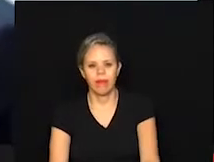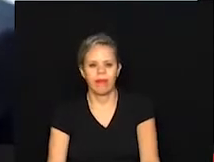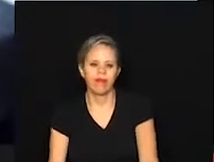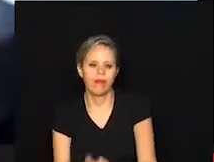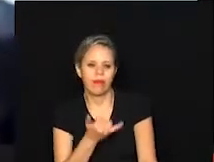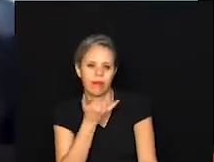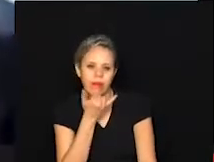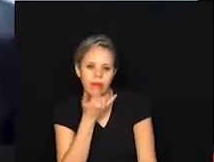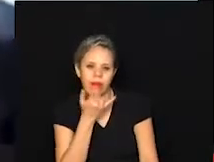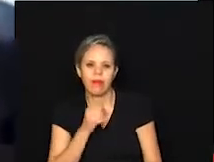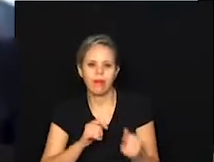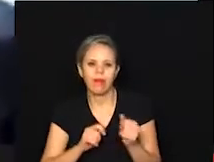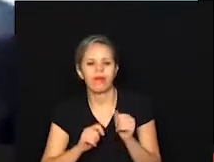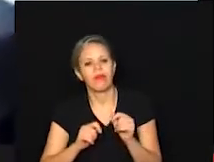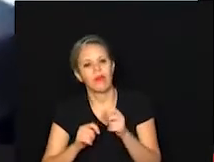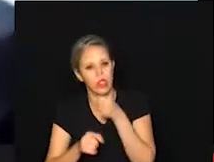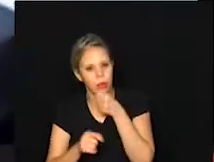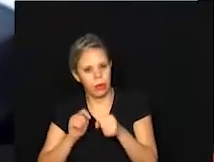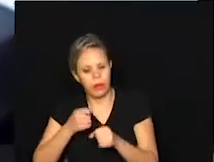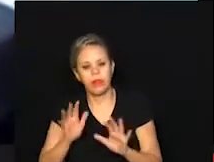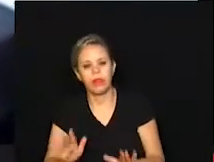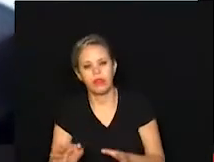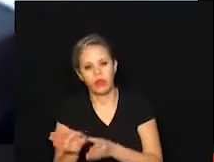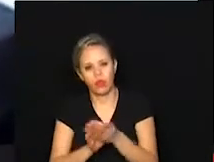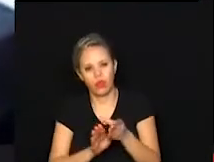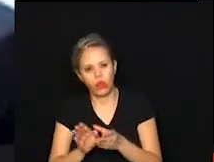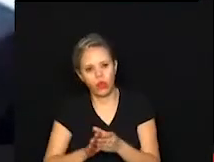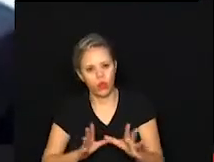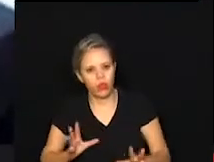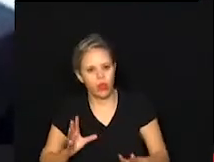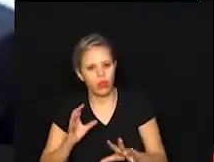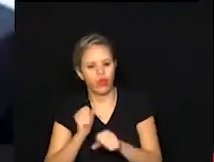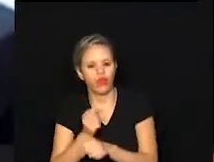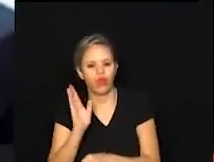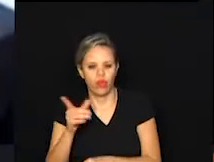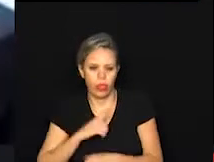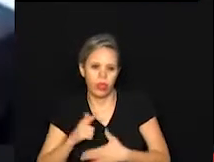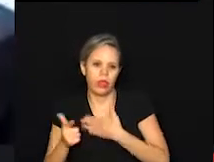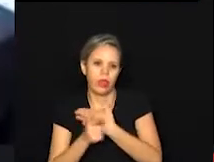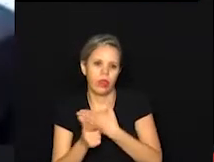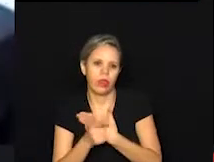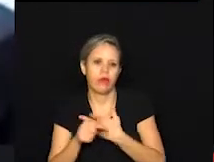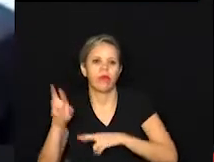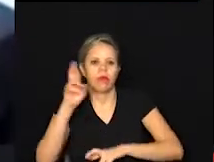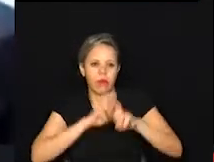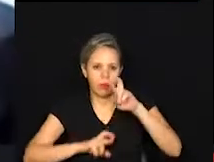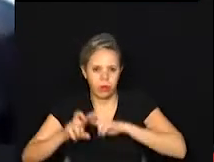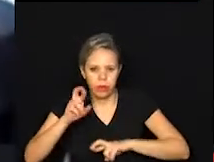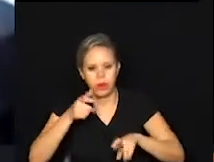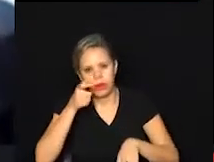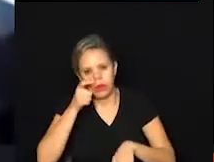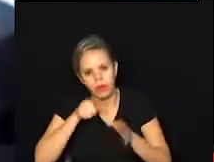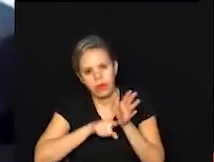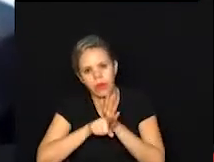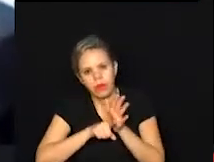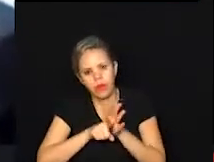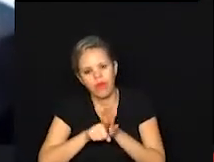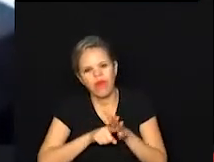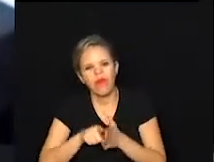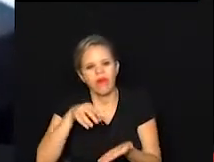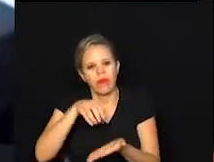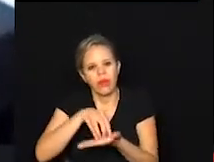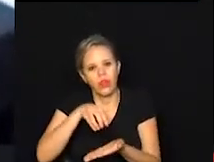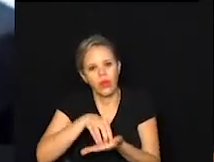Desculpa, gente. O conselho como um todo, ele já tem esse papel fiscalizador, né? O fundo